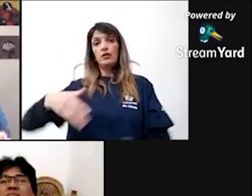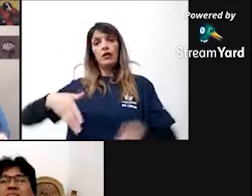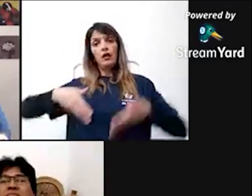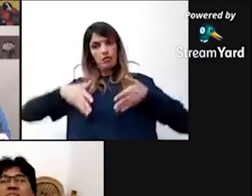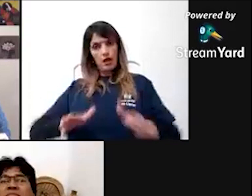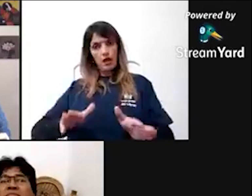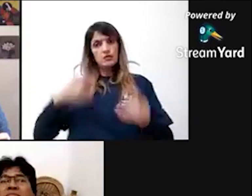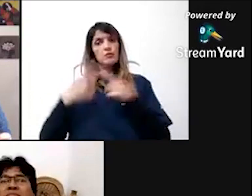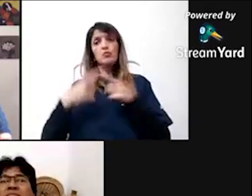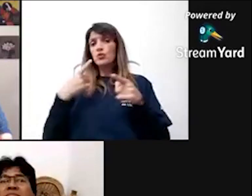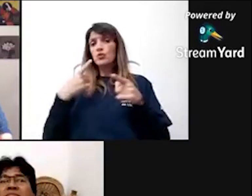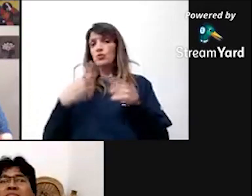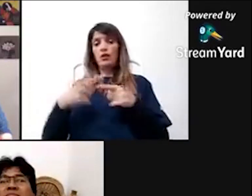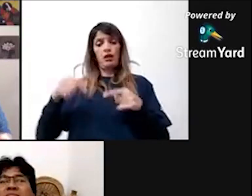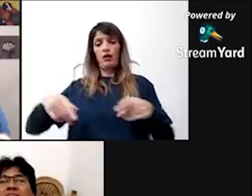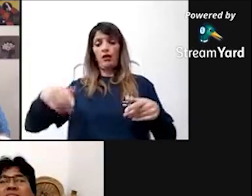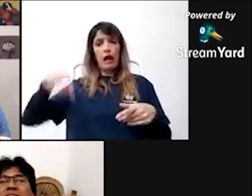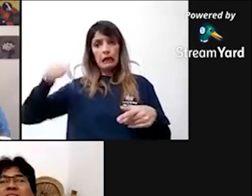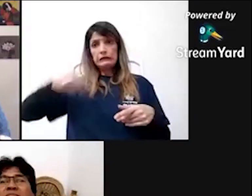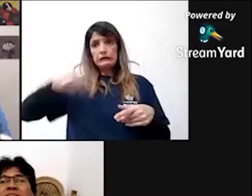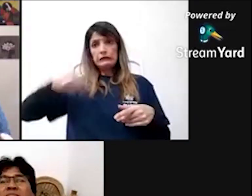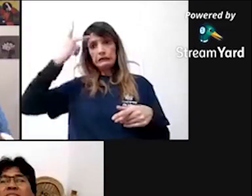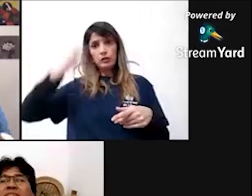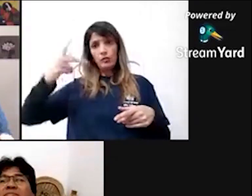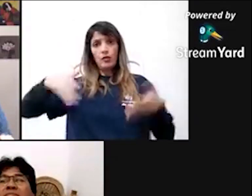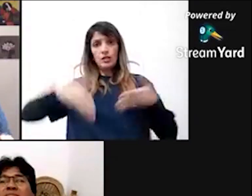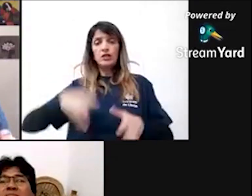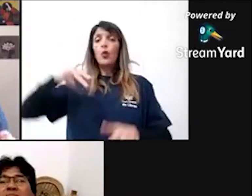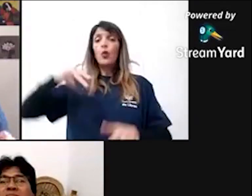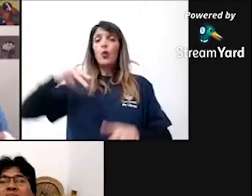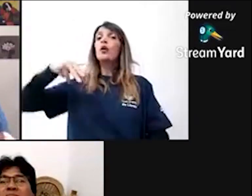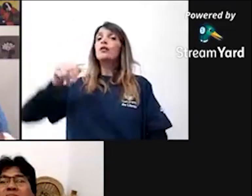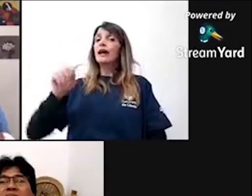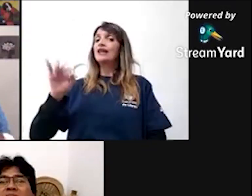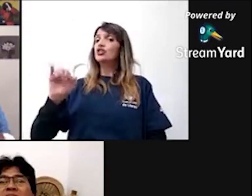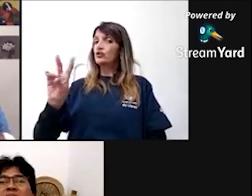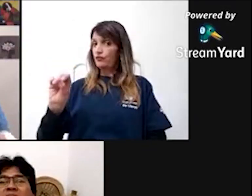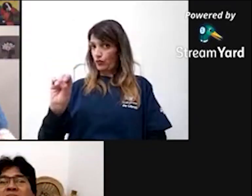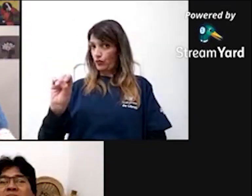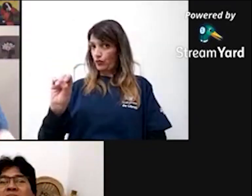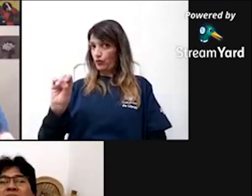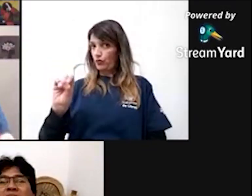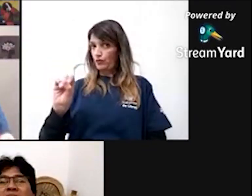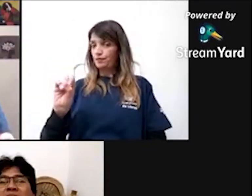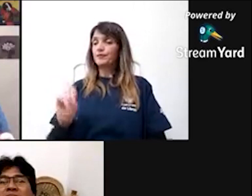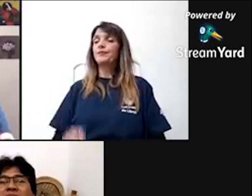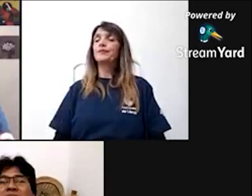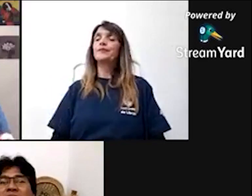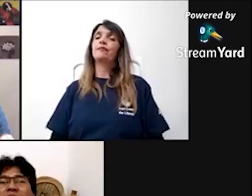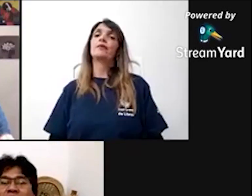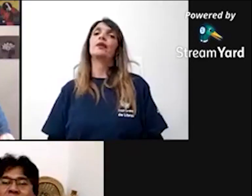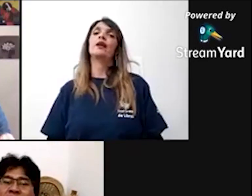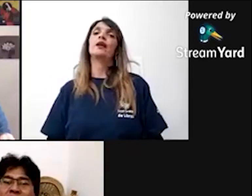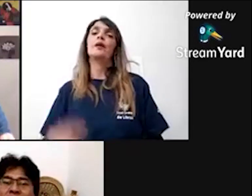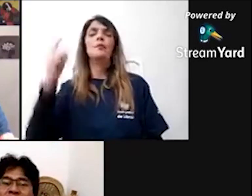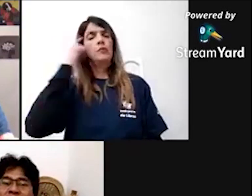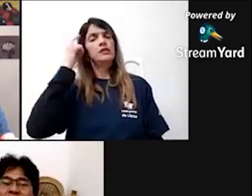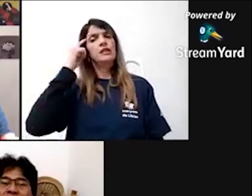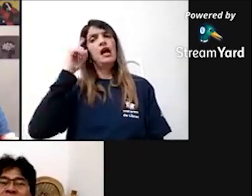Paulo, são nativos de São Paulo, né? Se pensar na literatura, a literatura